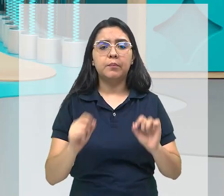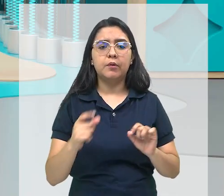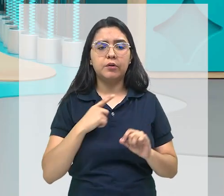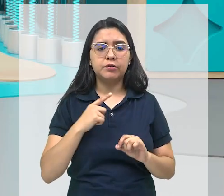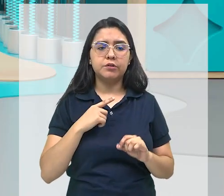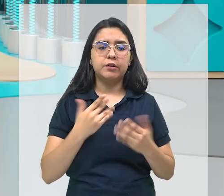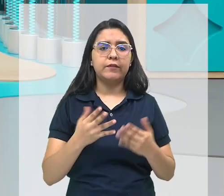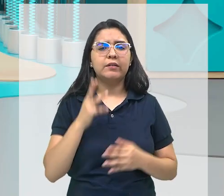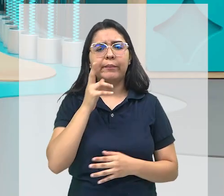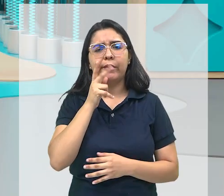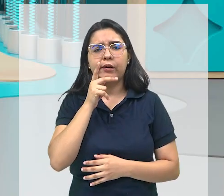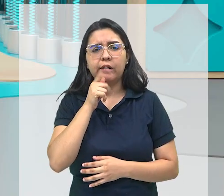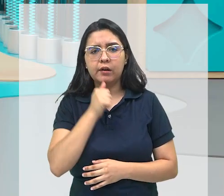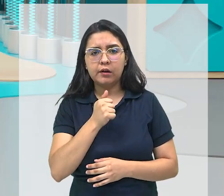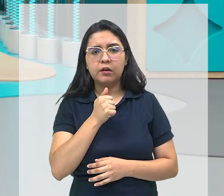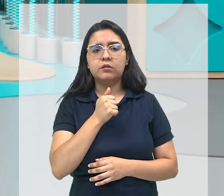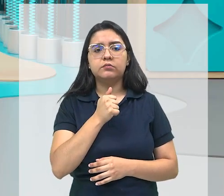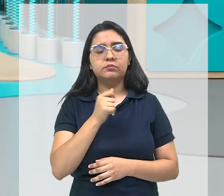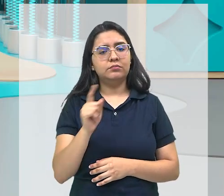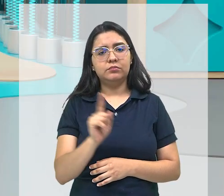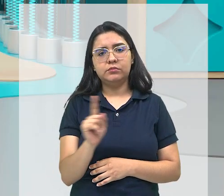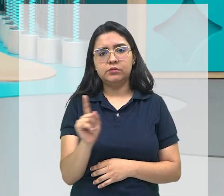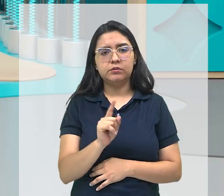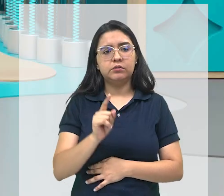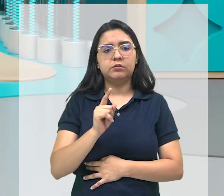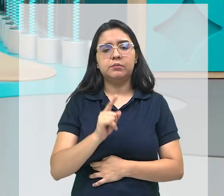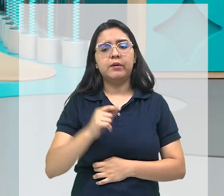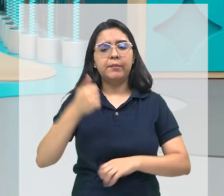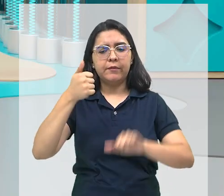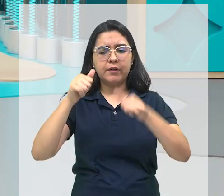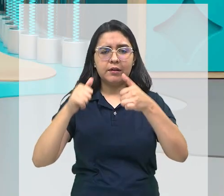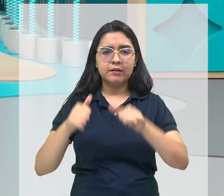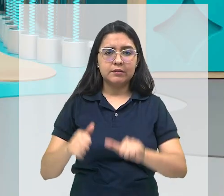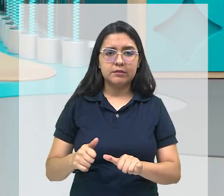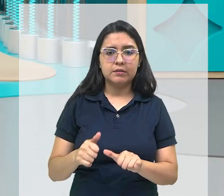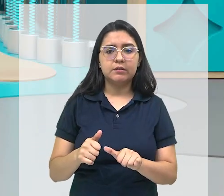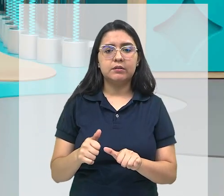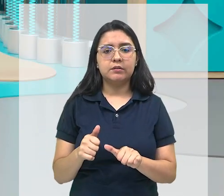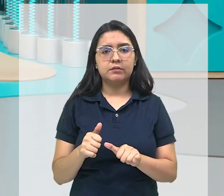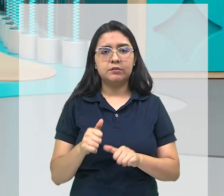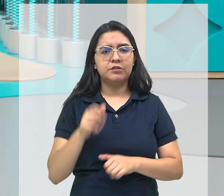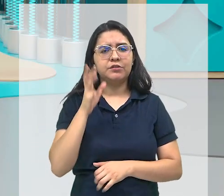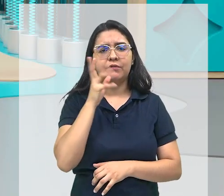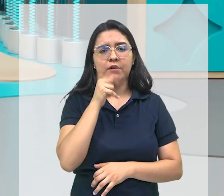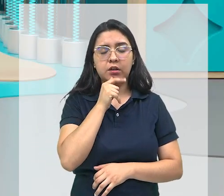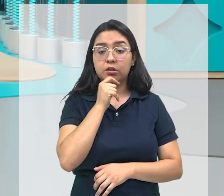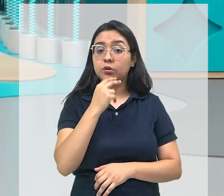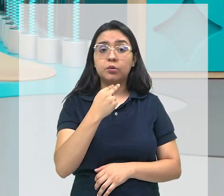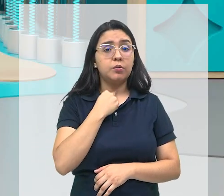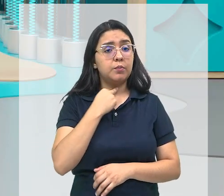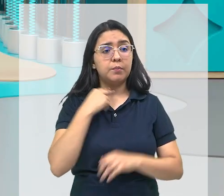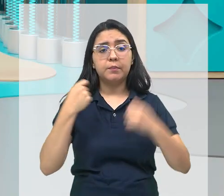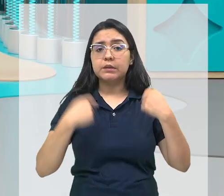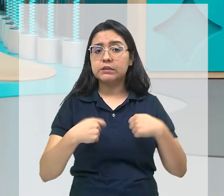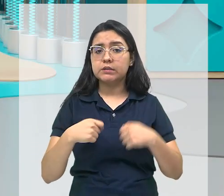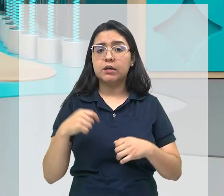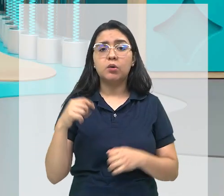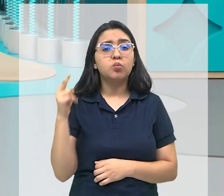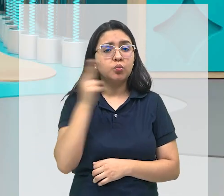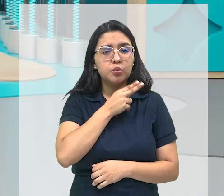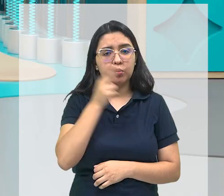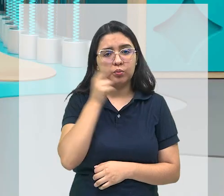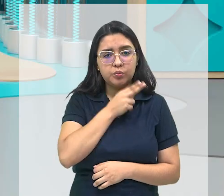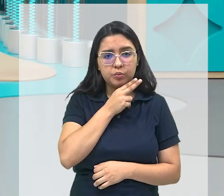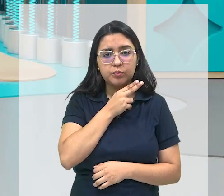tempo bem longo para você fazer uma avaliação bem lenta. Não dá, tem que ser imediato.